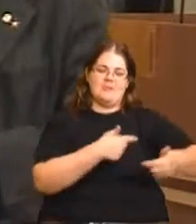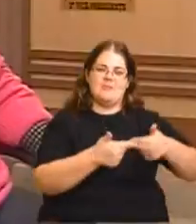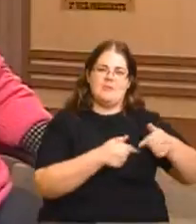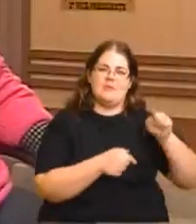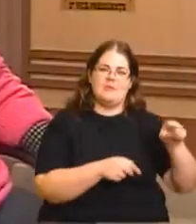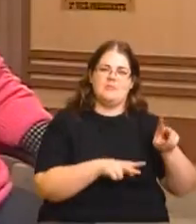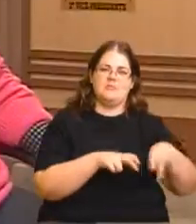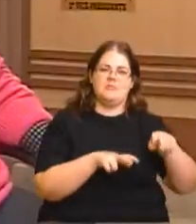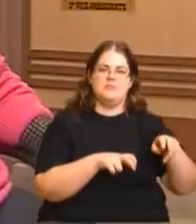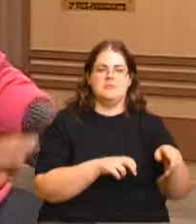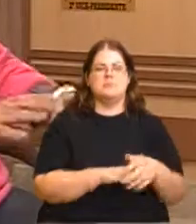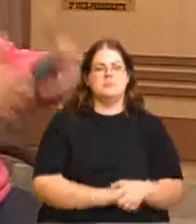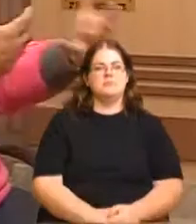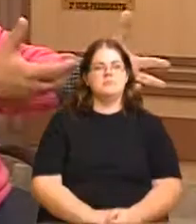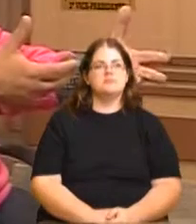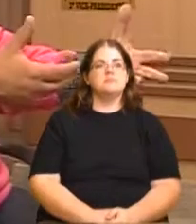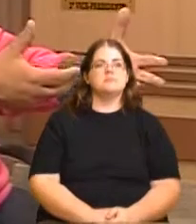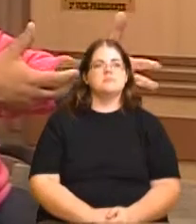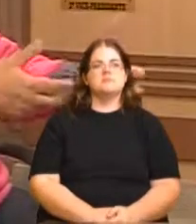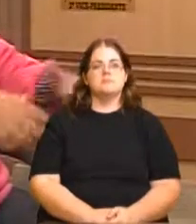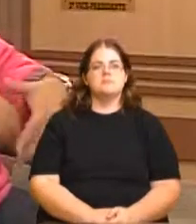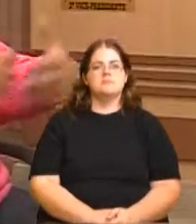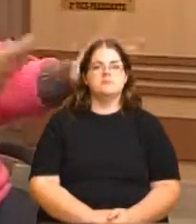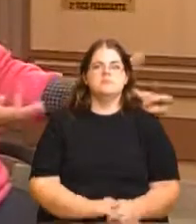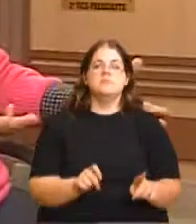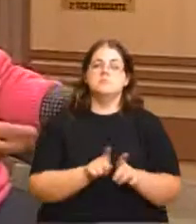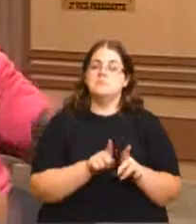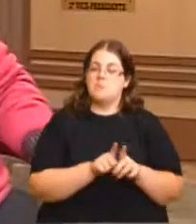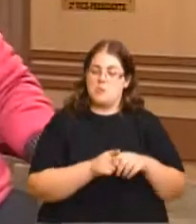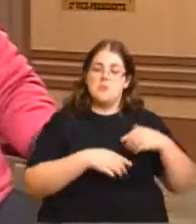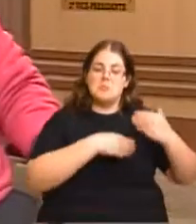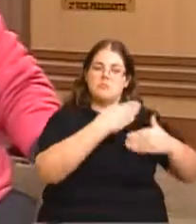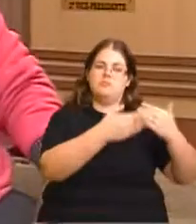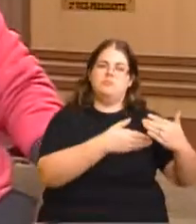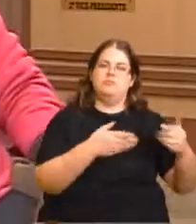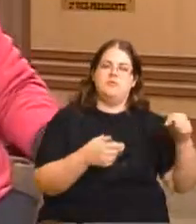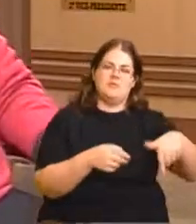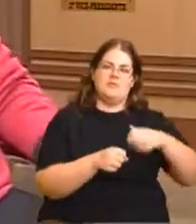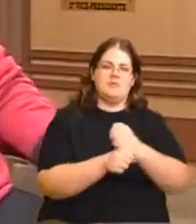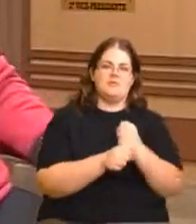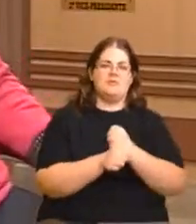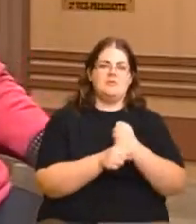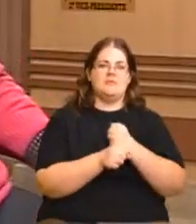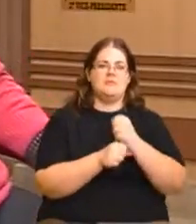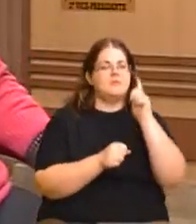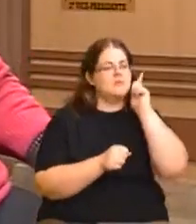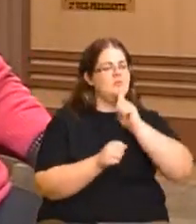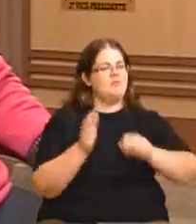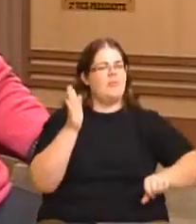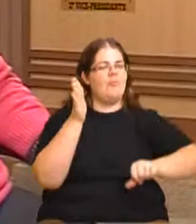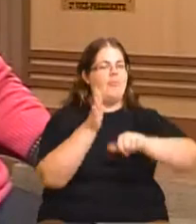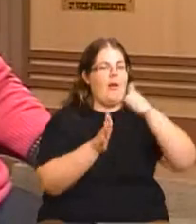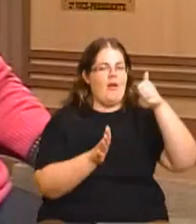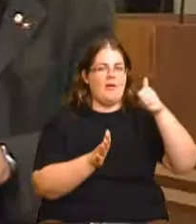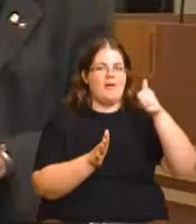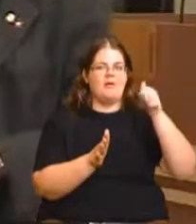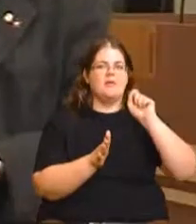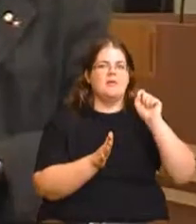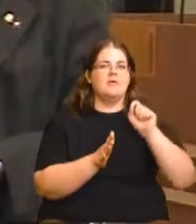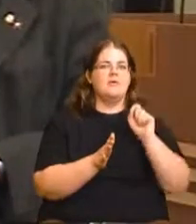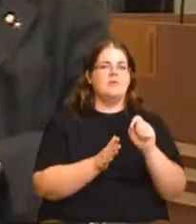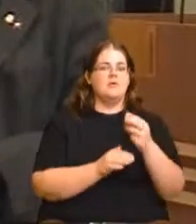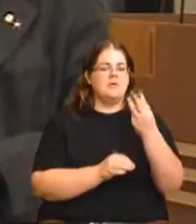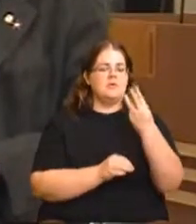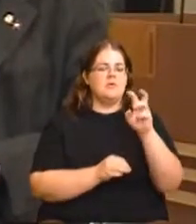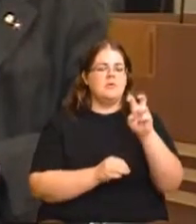verdade. E que, inclusive, teve um fôlego bastante... Esse ano, graças a Deus, a gente conseguiu, pela primeira vez na história,